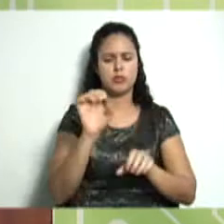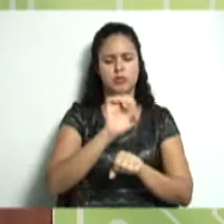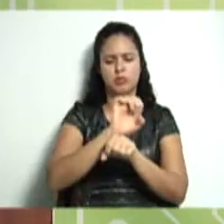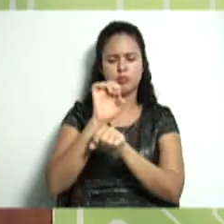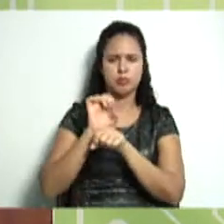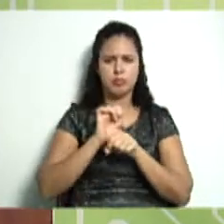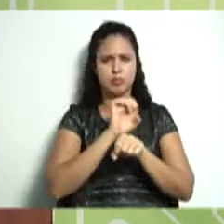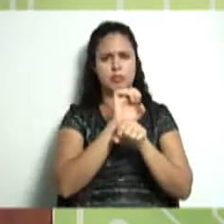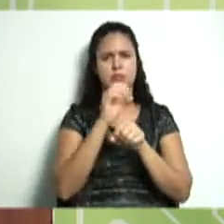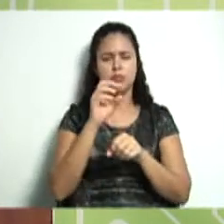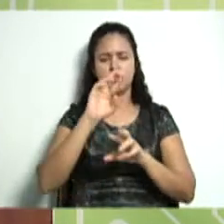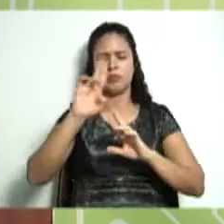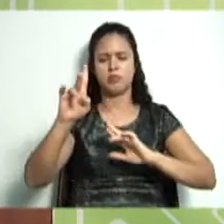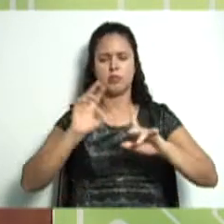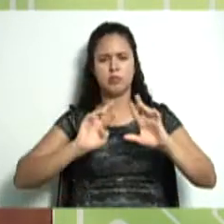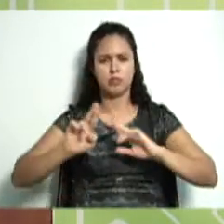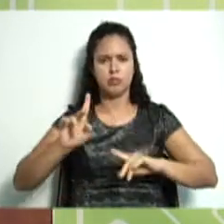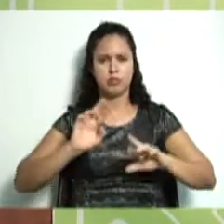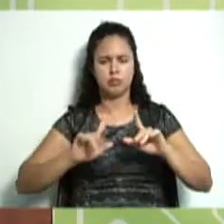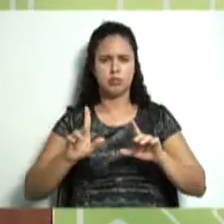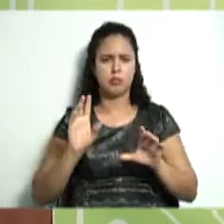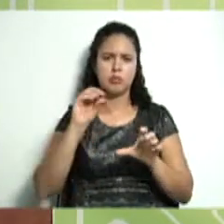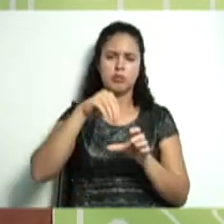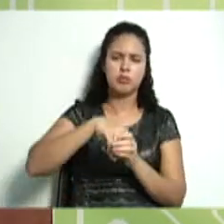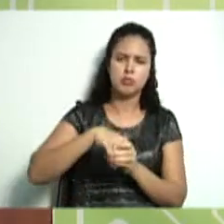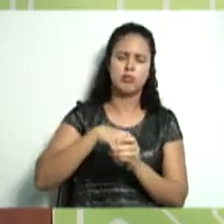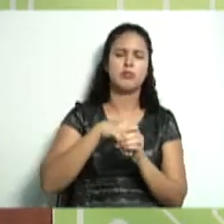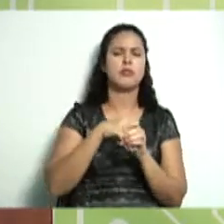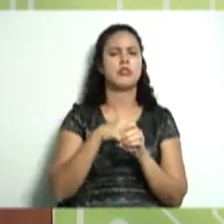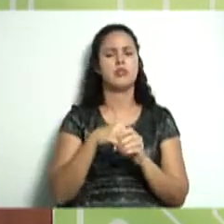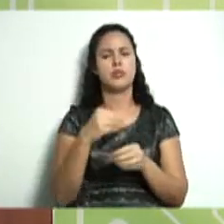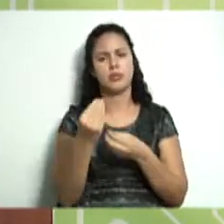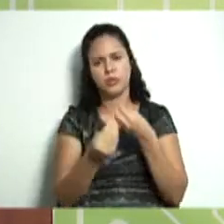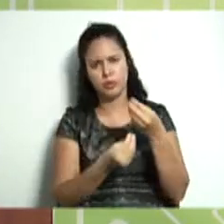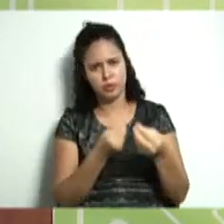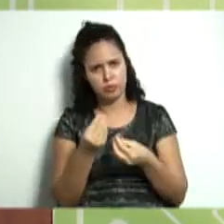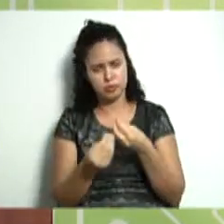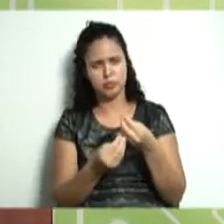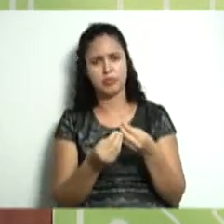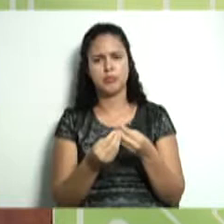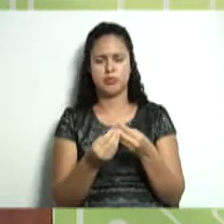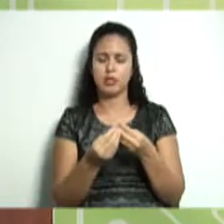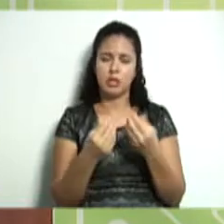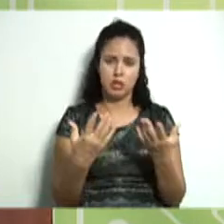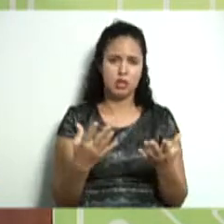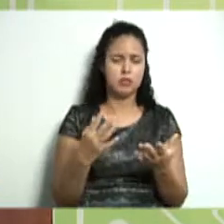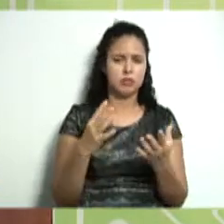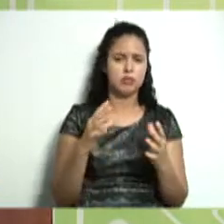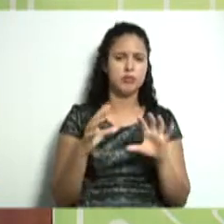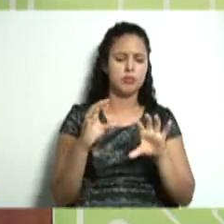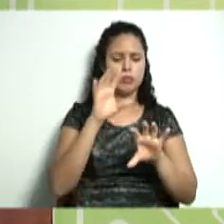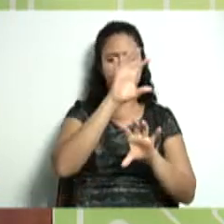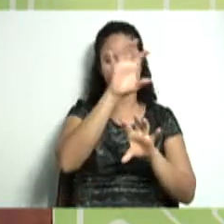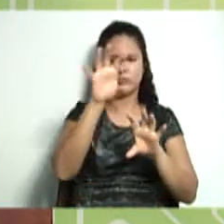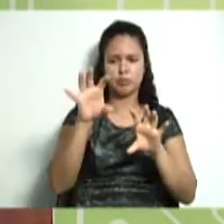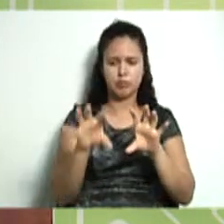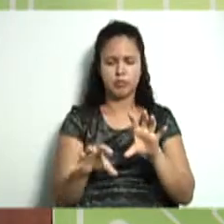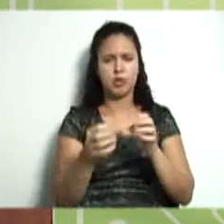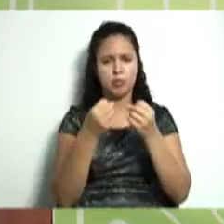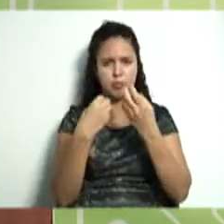as regiões em que esses estados estão inseridos são regiões mais produtivas, são regiões